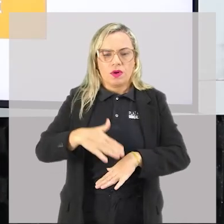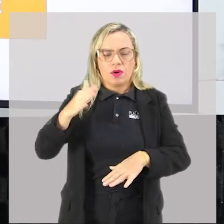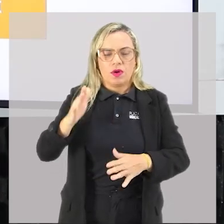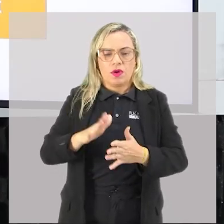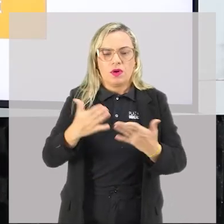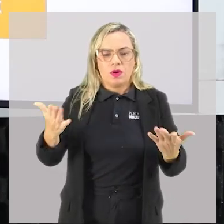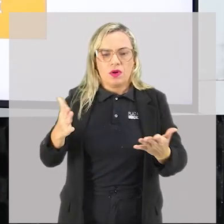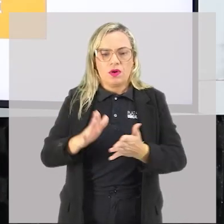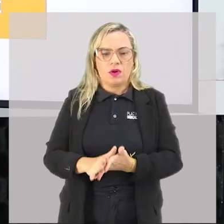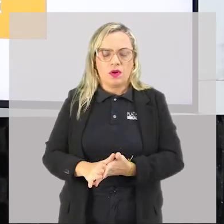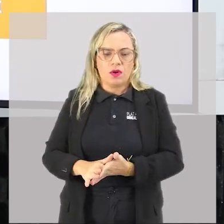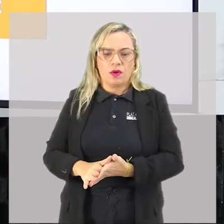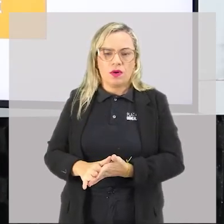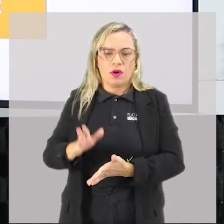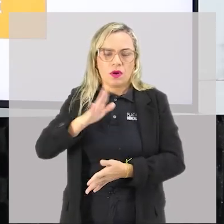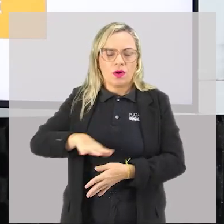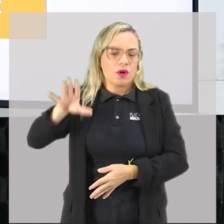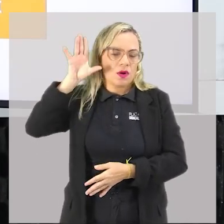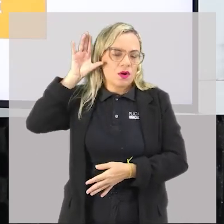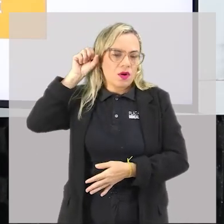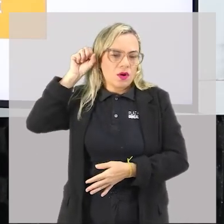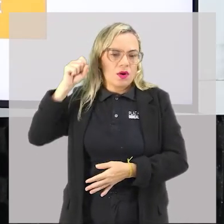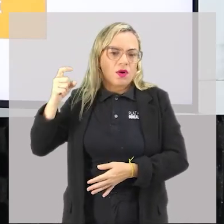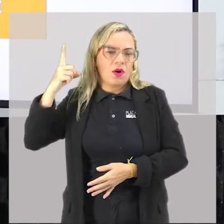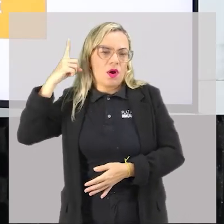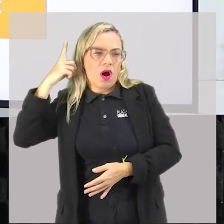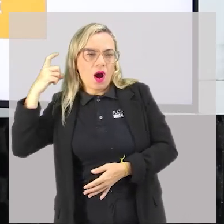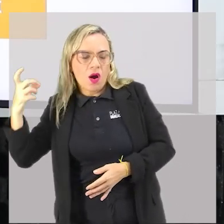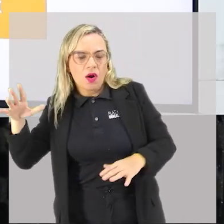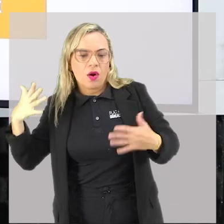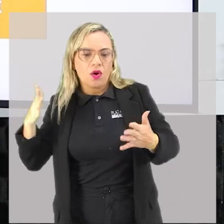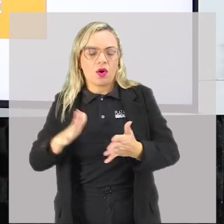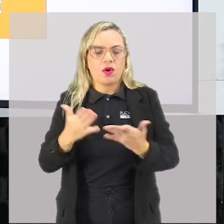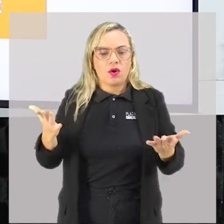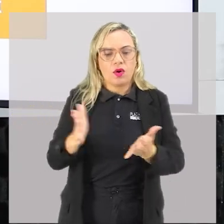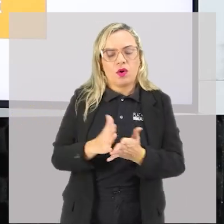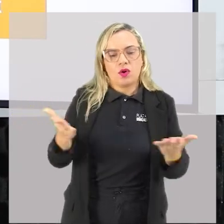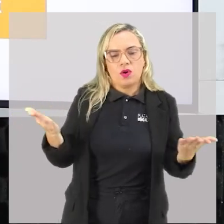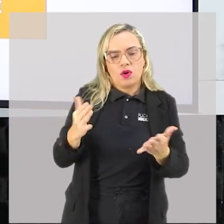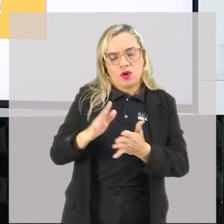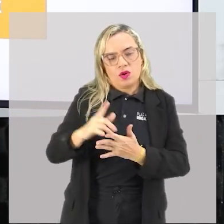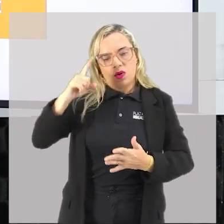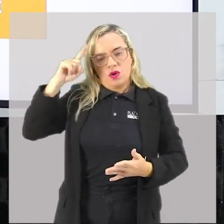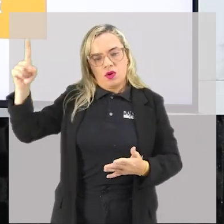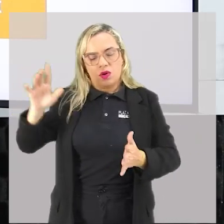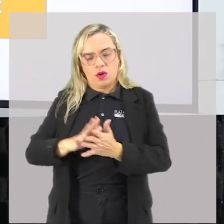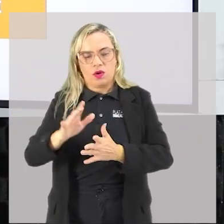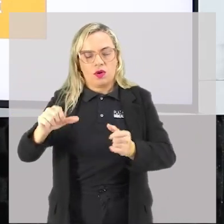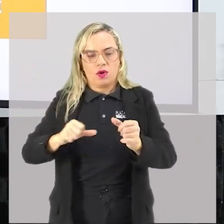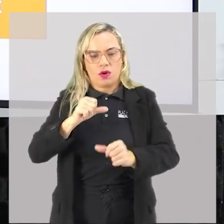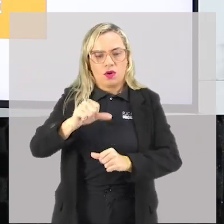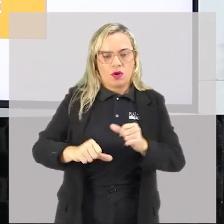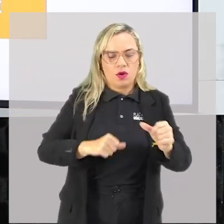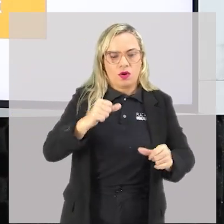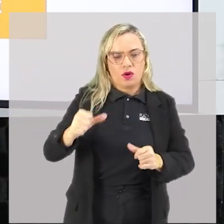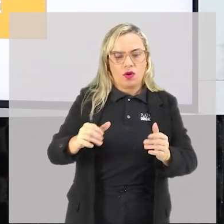visual, muito mais auditivo, era mais a parte do áudio. E hoje em dia, vários desses podcasts transformaram em programas,